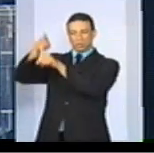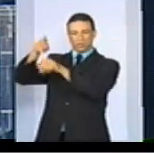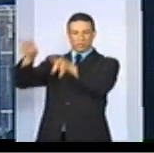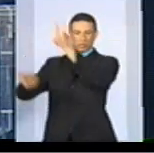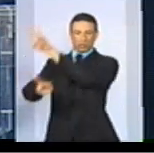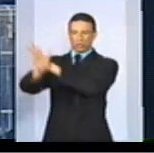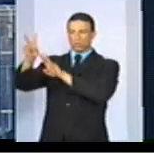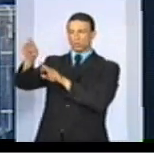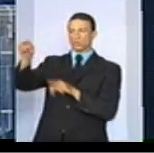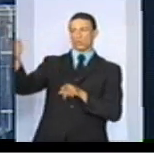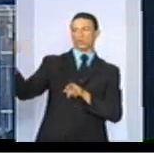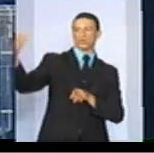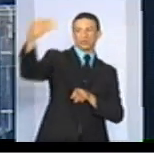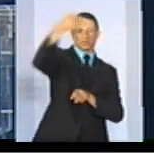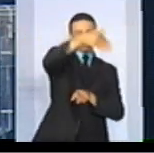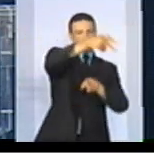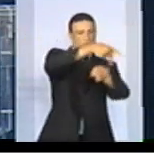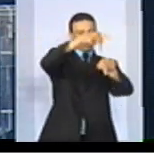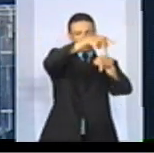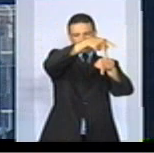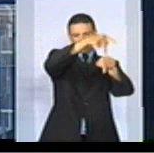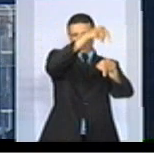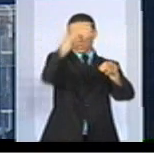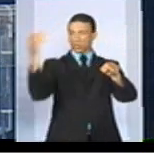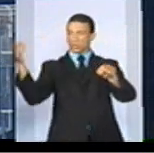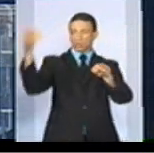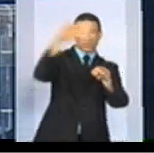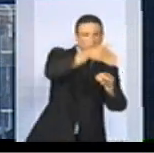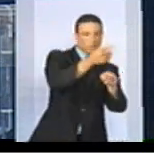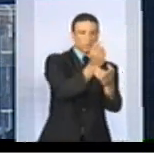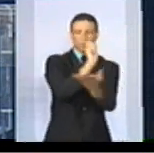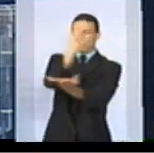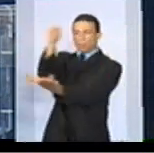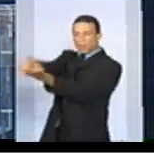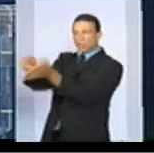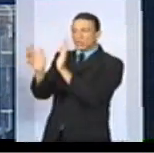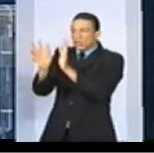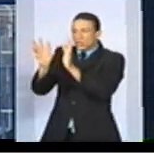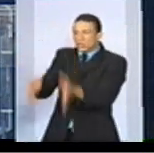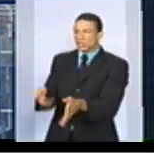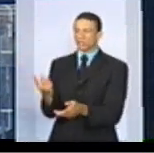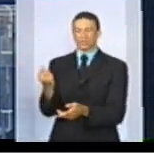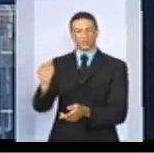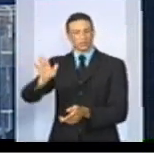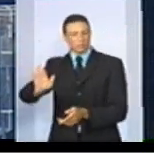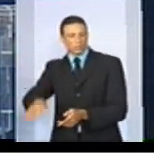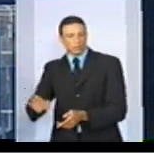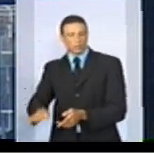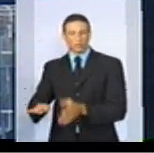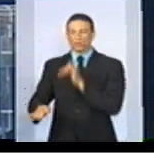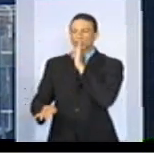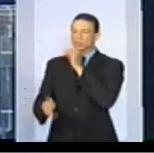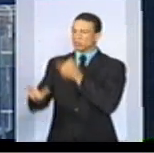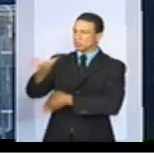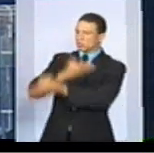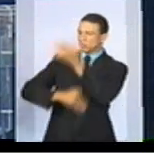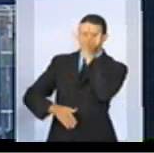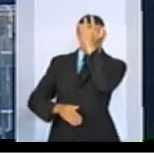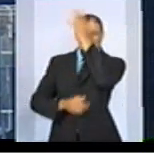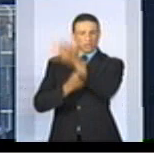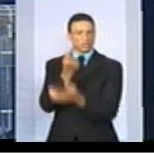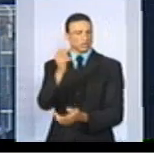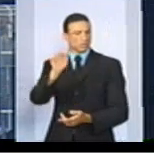já chegam num país praticamente pagos. Por isso, até a sua própria circulação é muito mais em